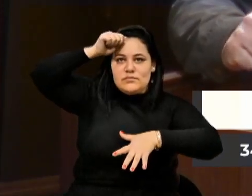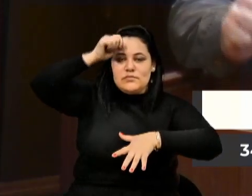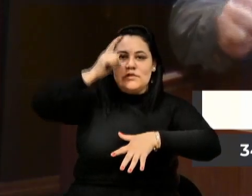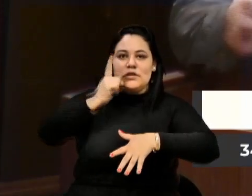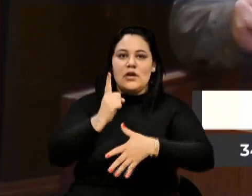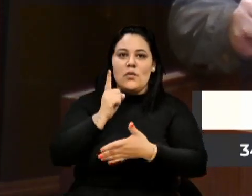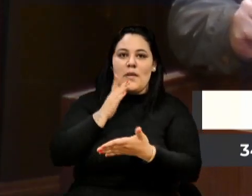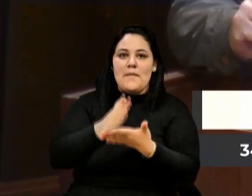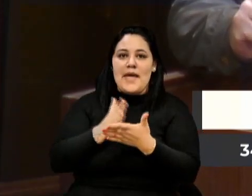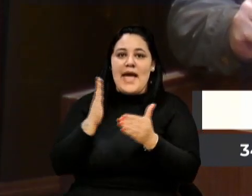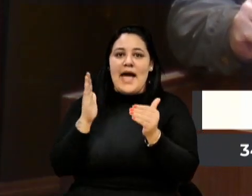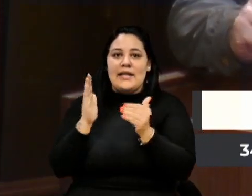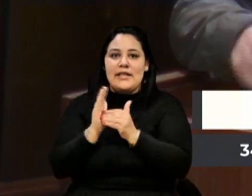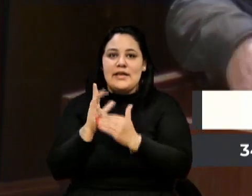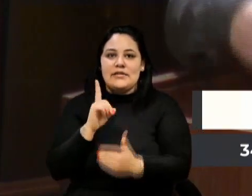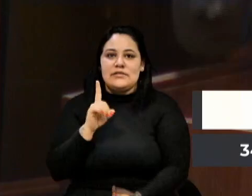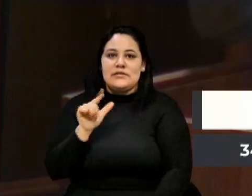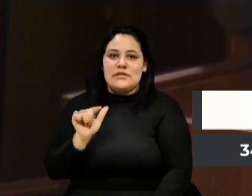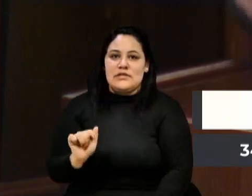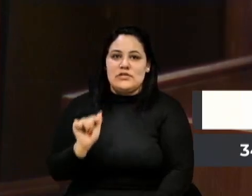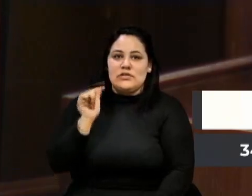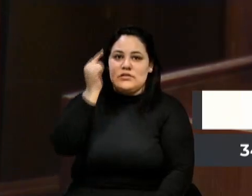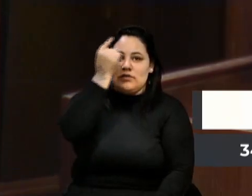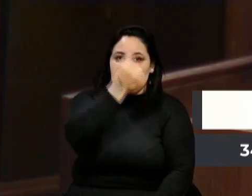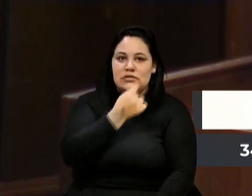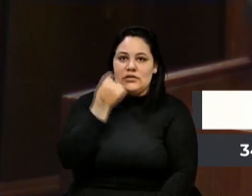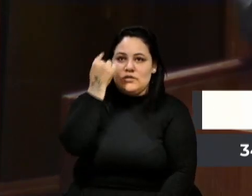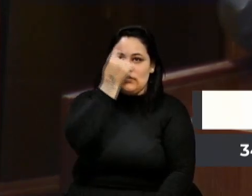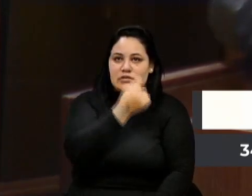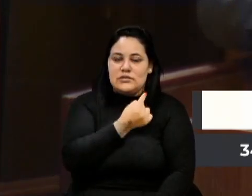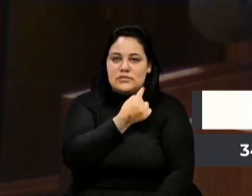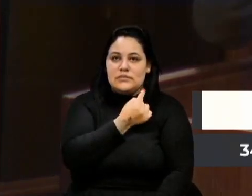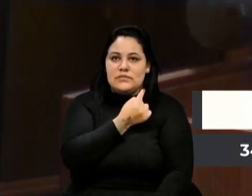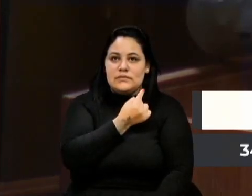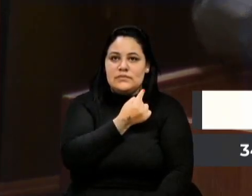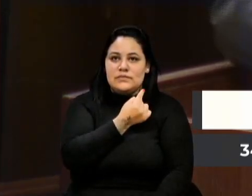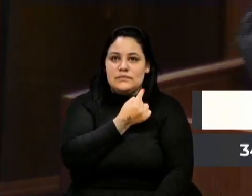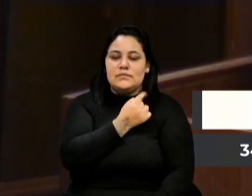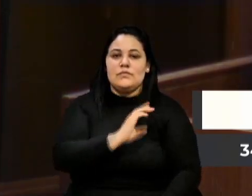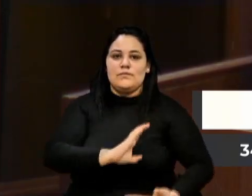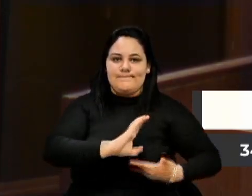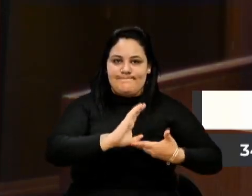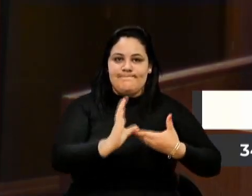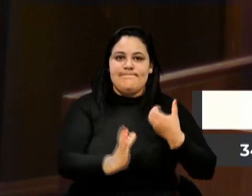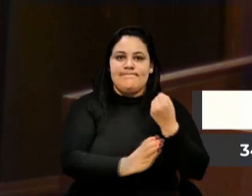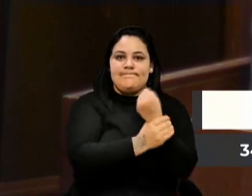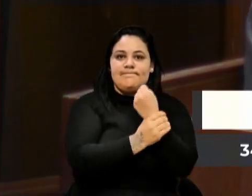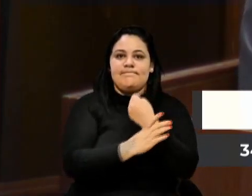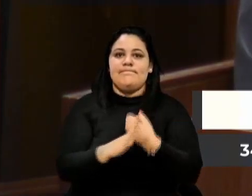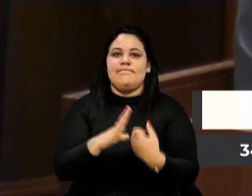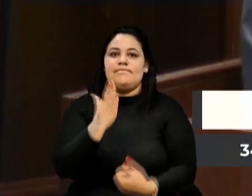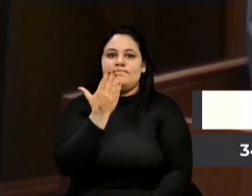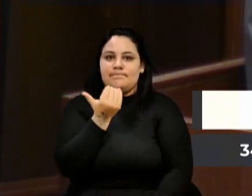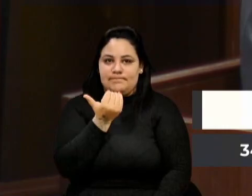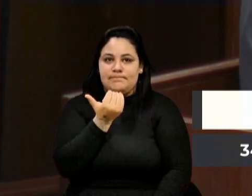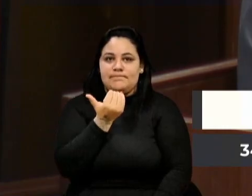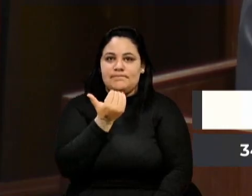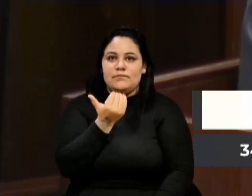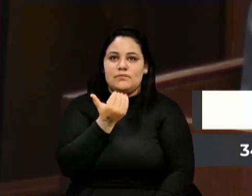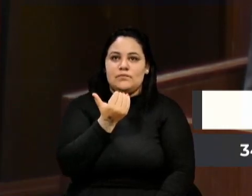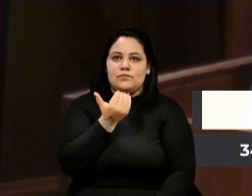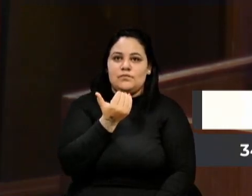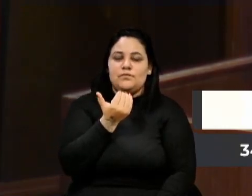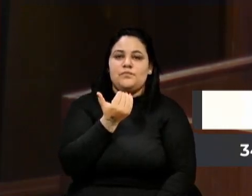13h30 até às 17 horas, com o Conselho de Segurança Alimentar, um tema importante. Eu representei essa casa, junto